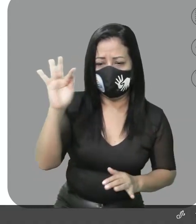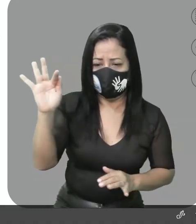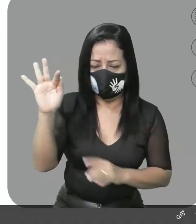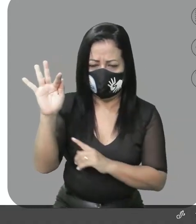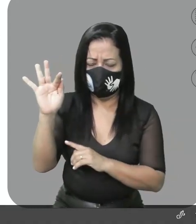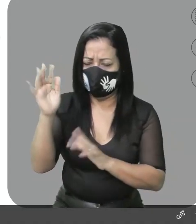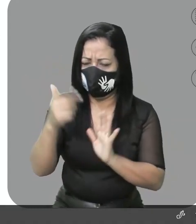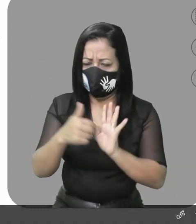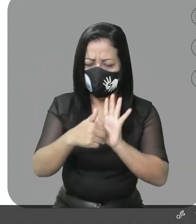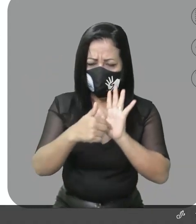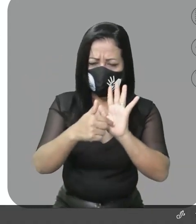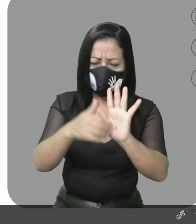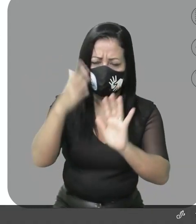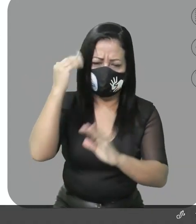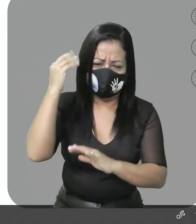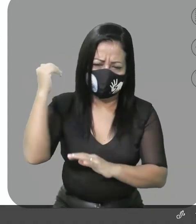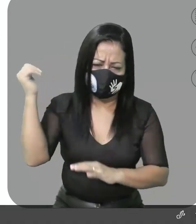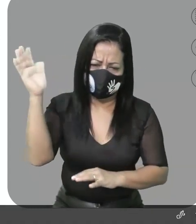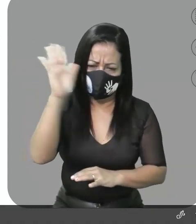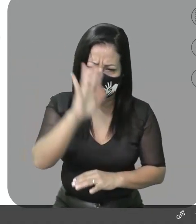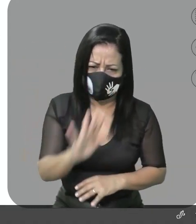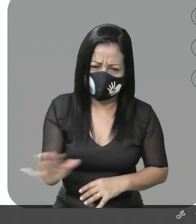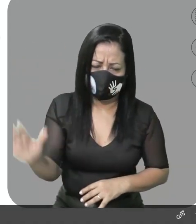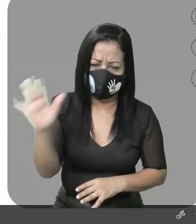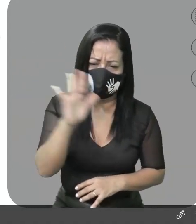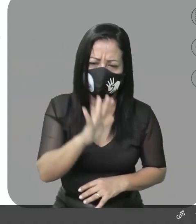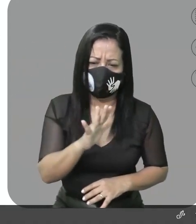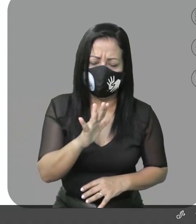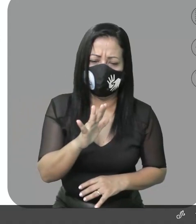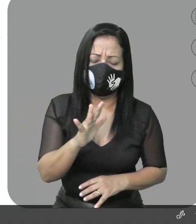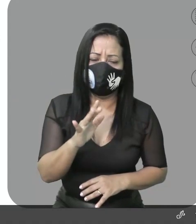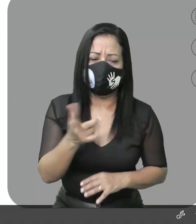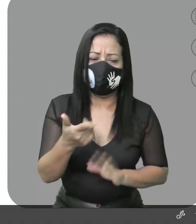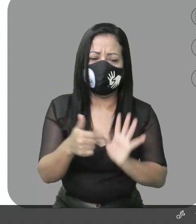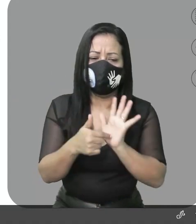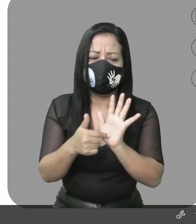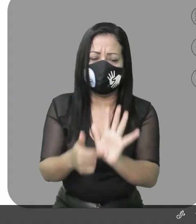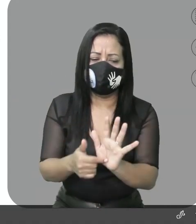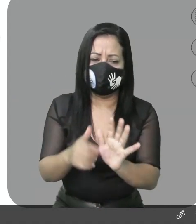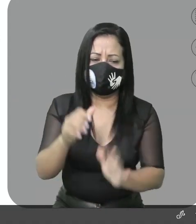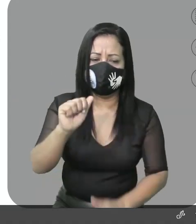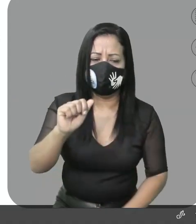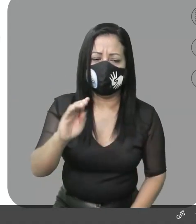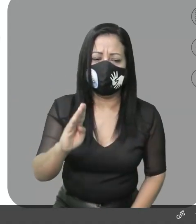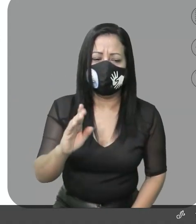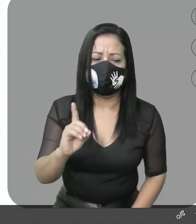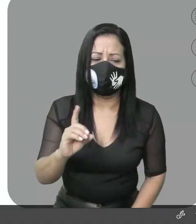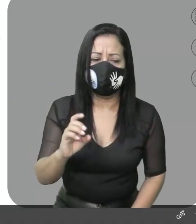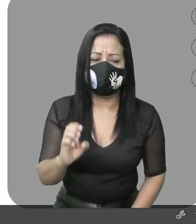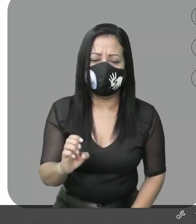grandeza. Assinale a alternativa que corresponde ao período cujas características